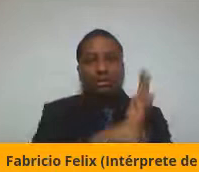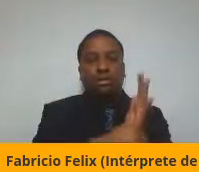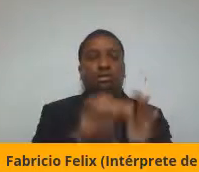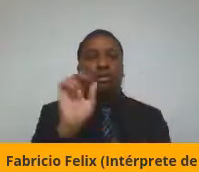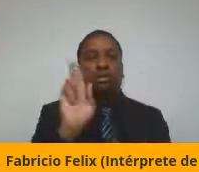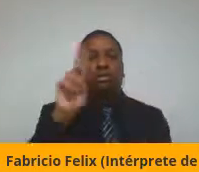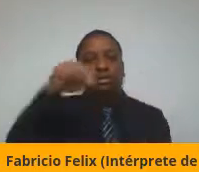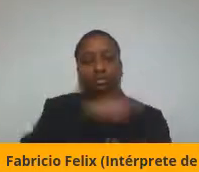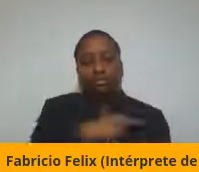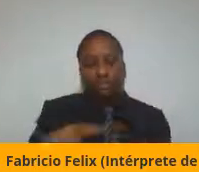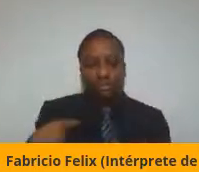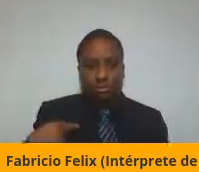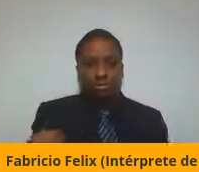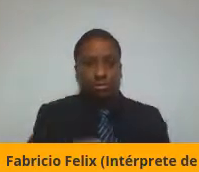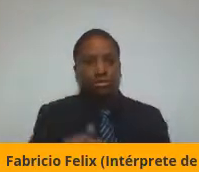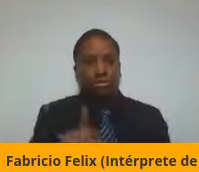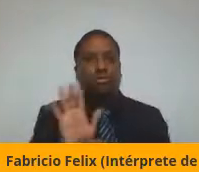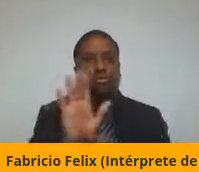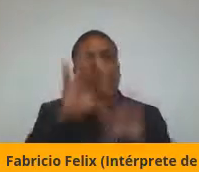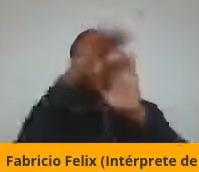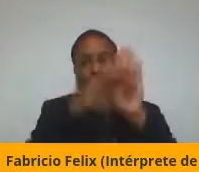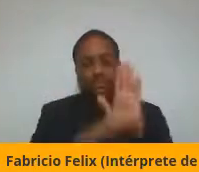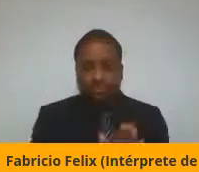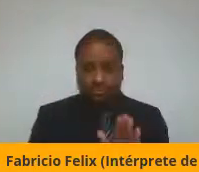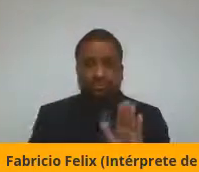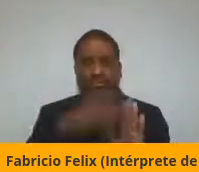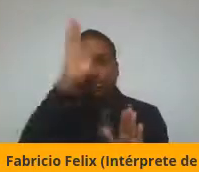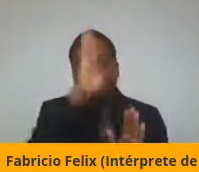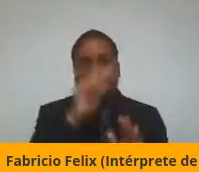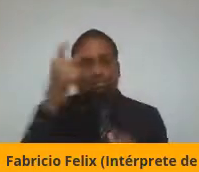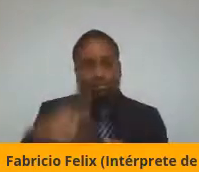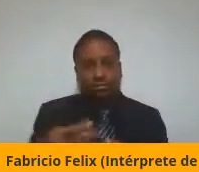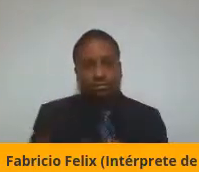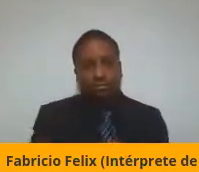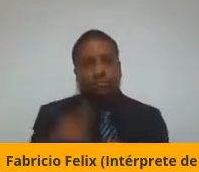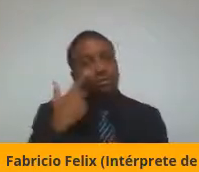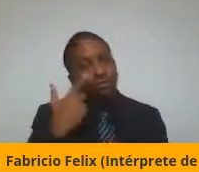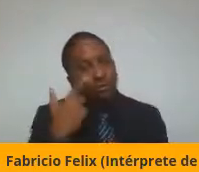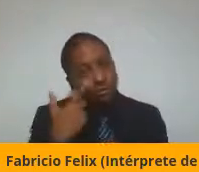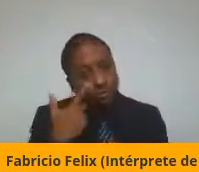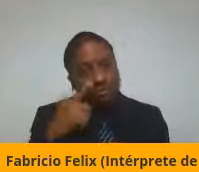também a programação do Nacional. Tá? Então, confiram o Instagram da Uncisal,